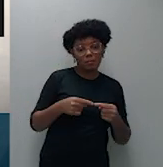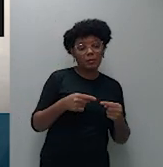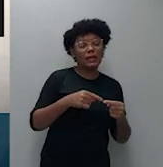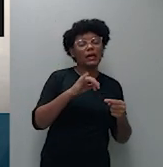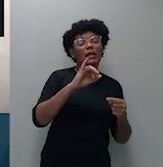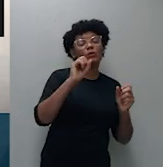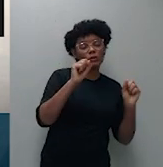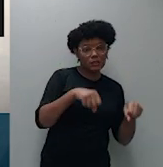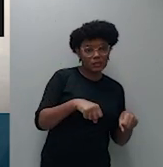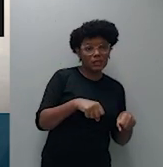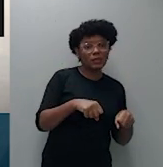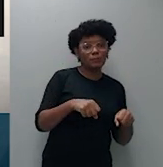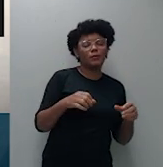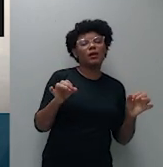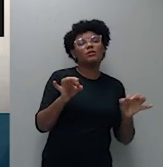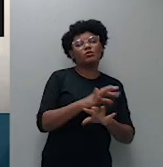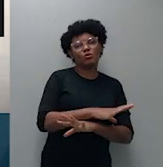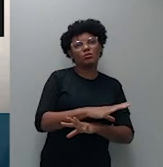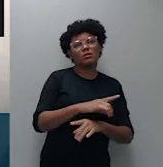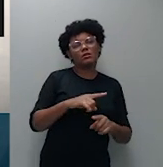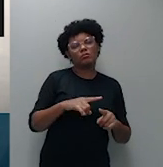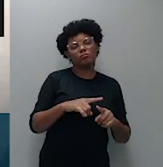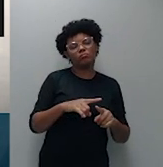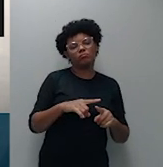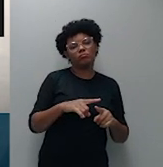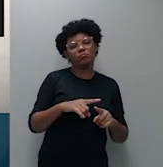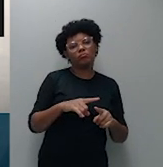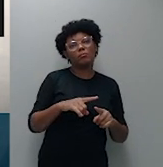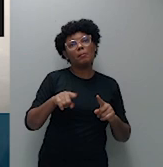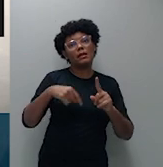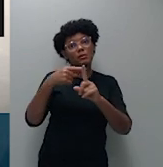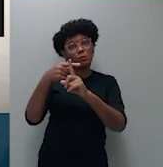solução mais positiva